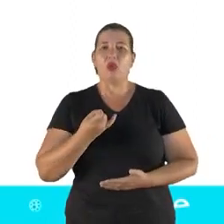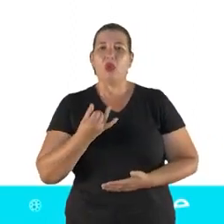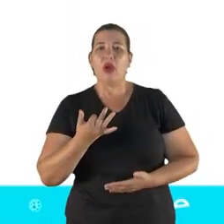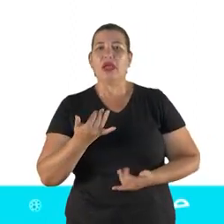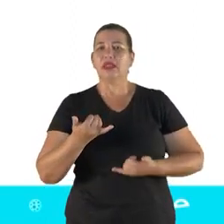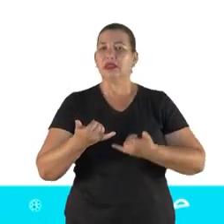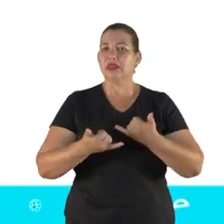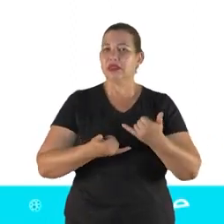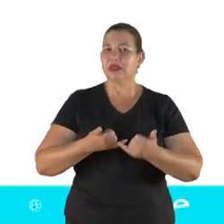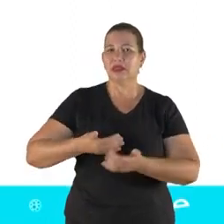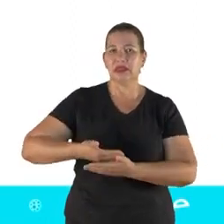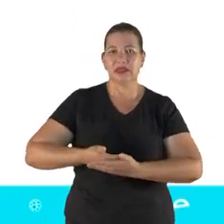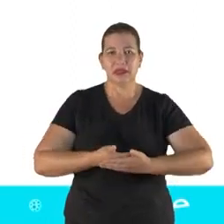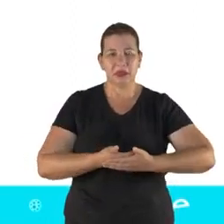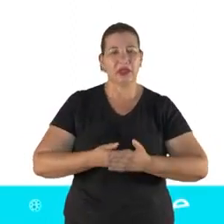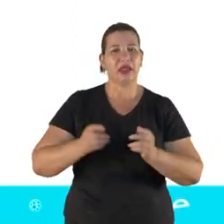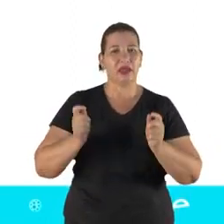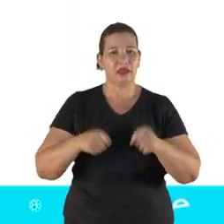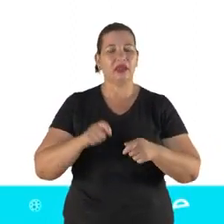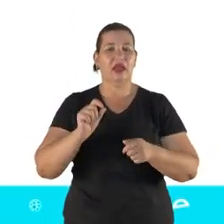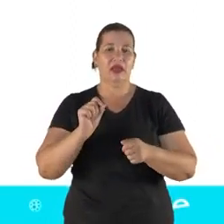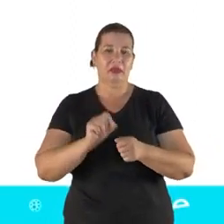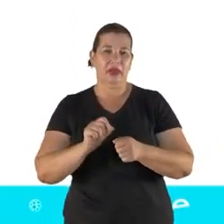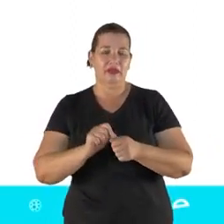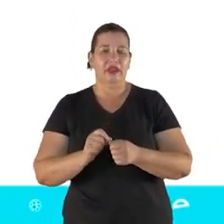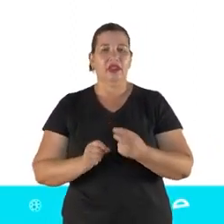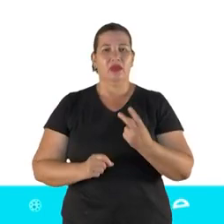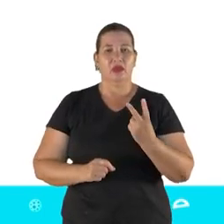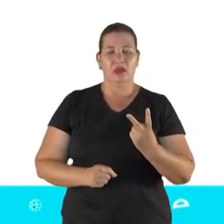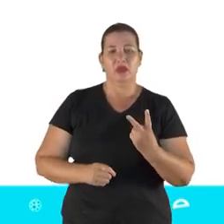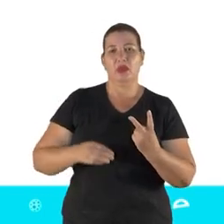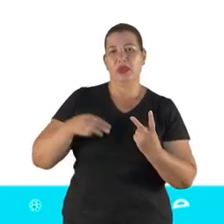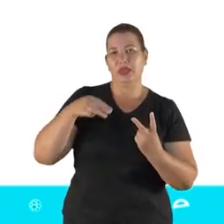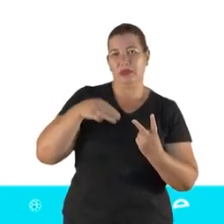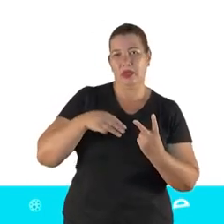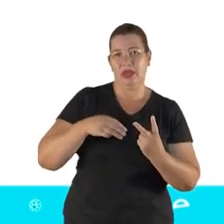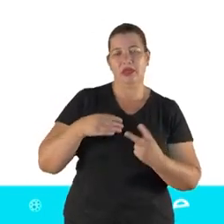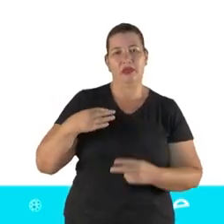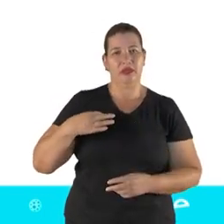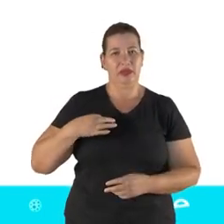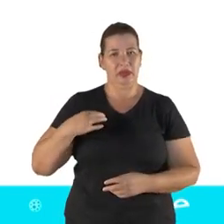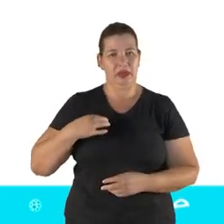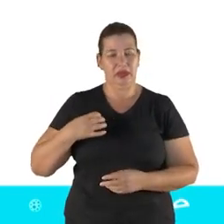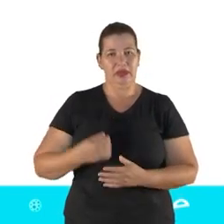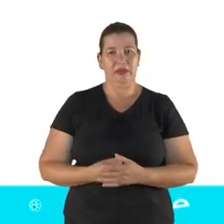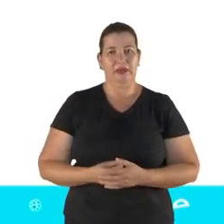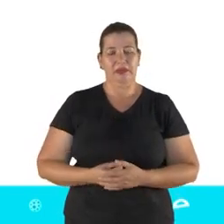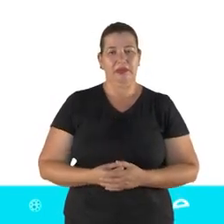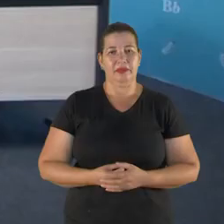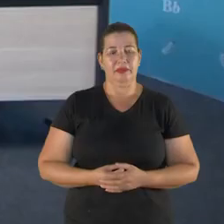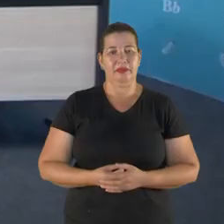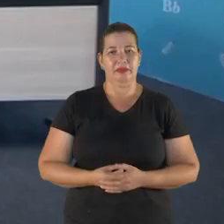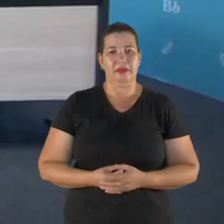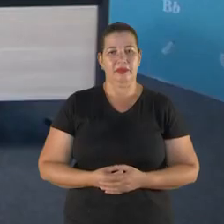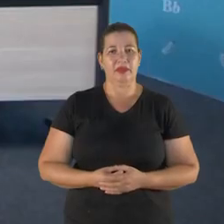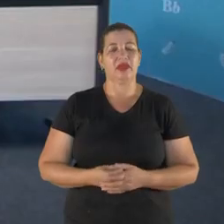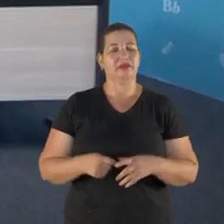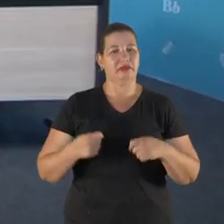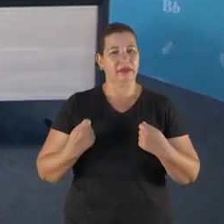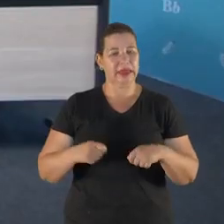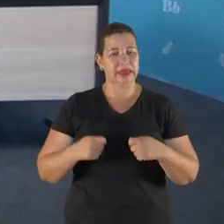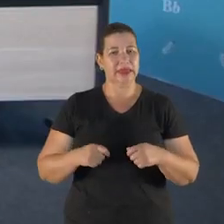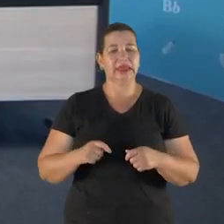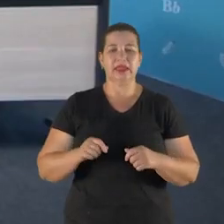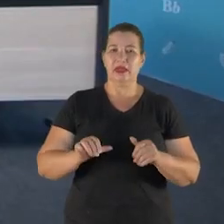Biomi, quantas bonecas ela poderá fazer com 2 metros de tecido?